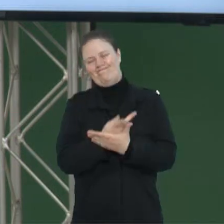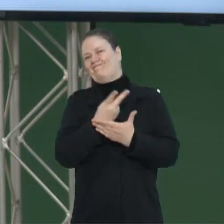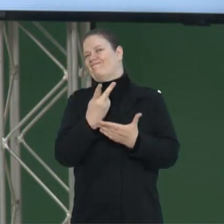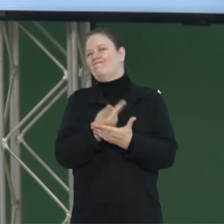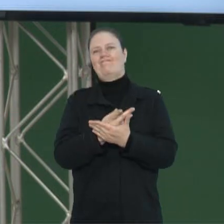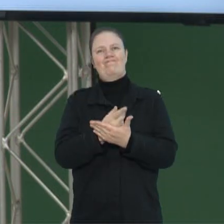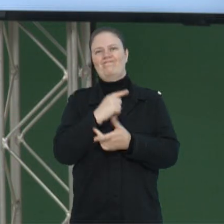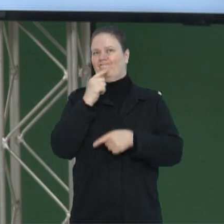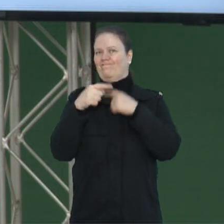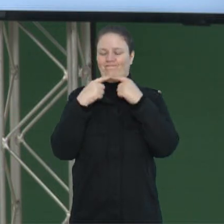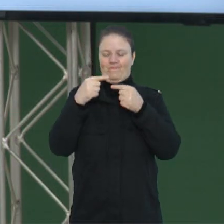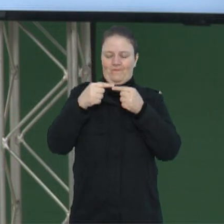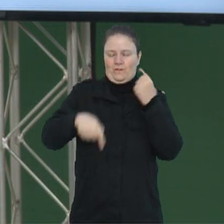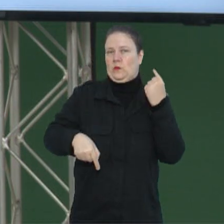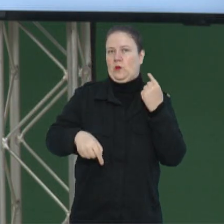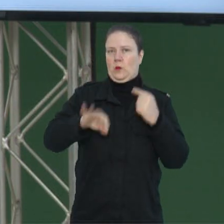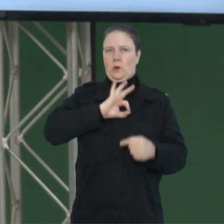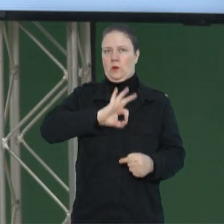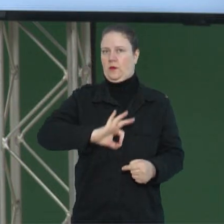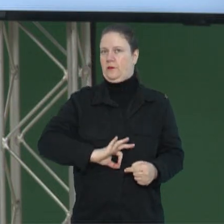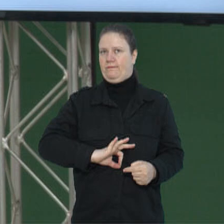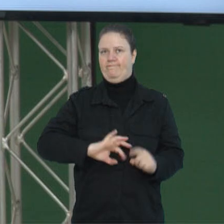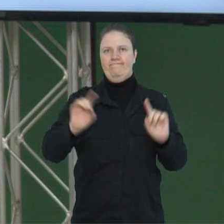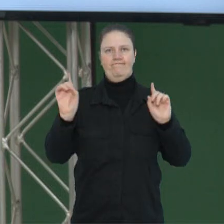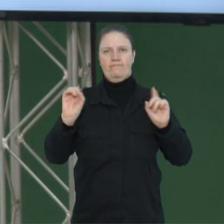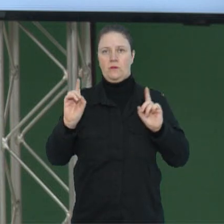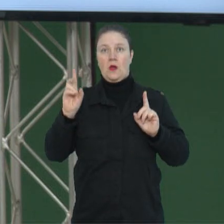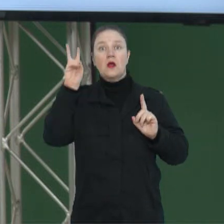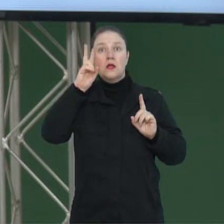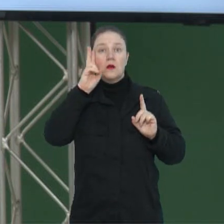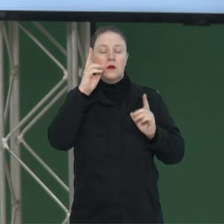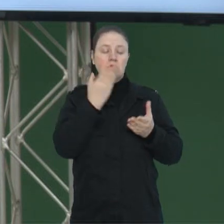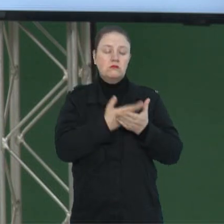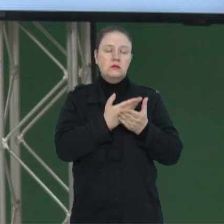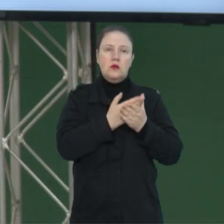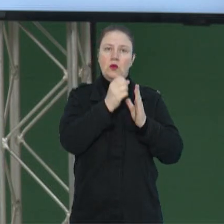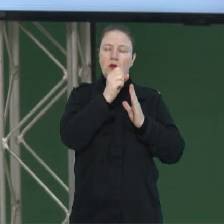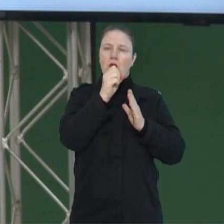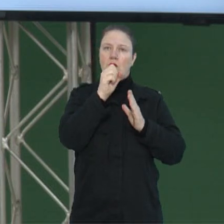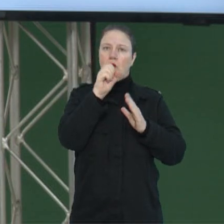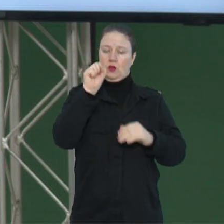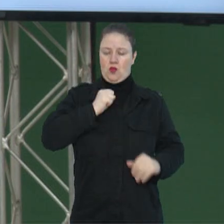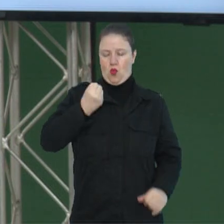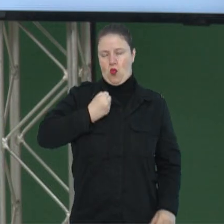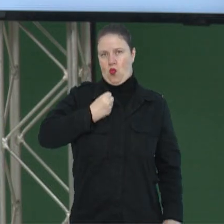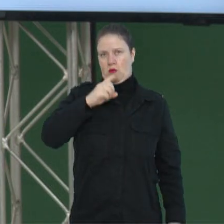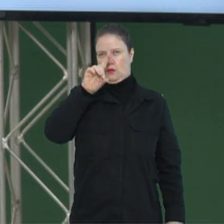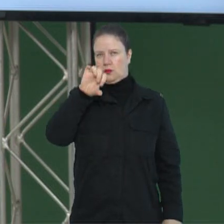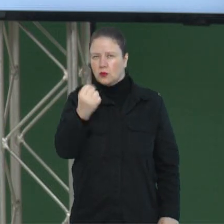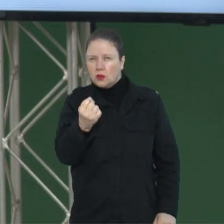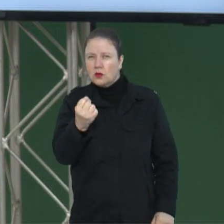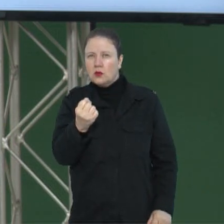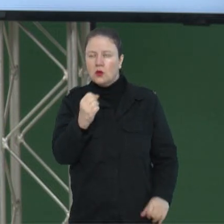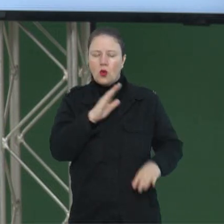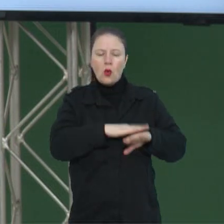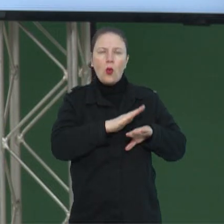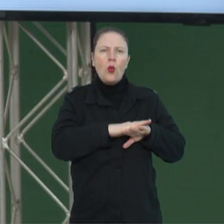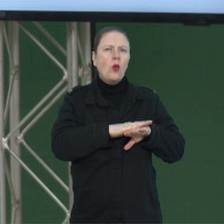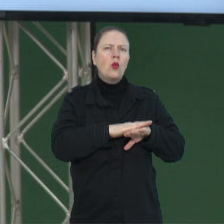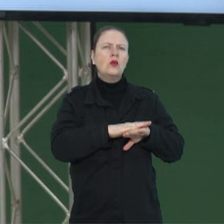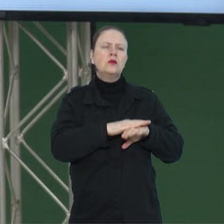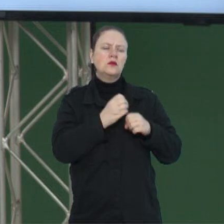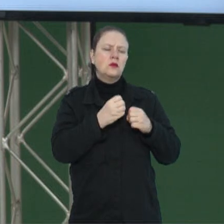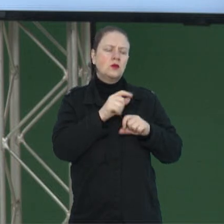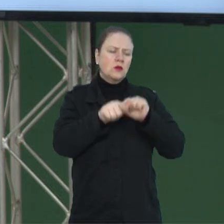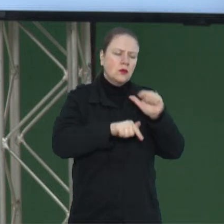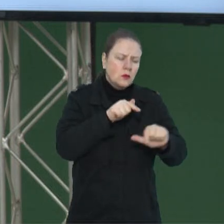Já não condiz com a patrística. Porque precisa lembrar, lá da aula 18, que a gente comentou também, que as obras de Aristóteles, no século IV, estavam perdidas,